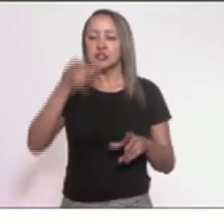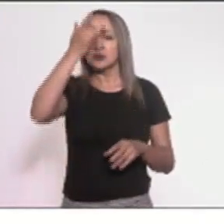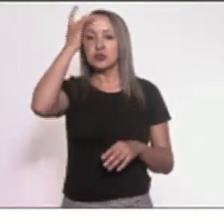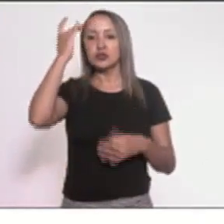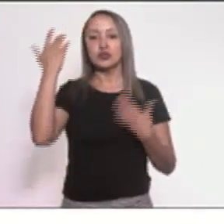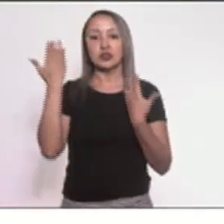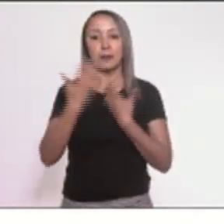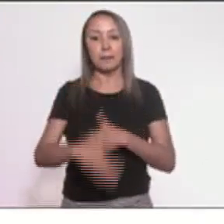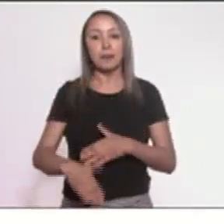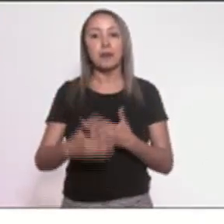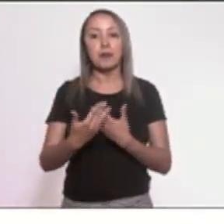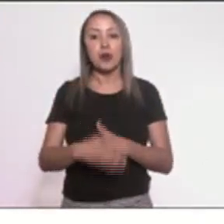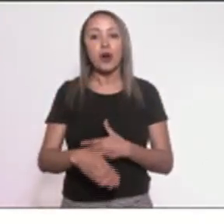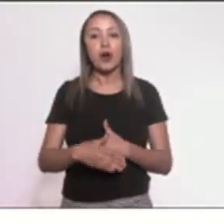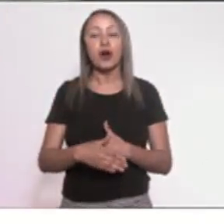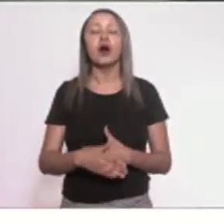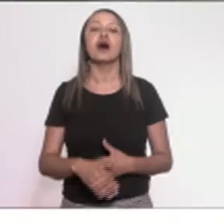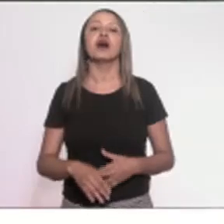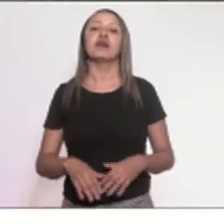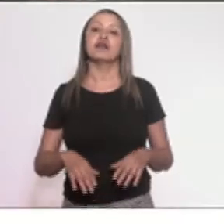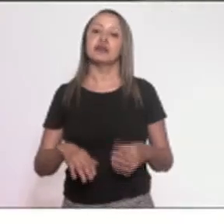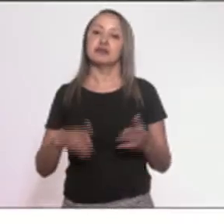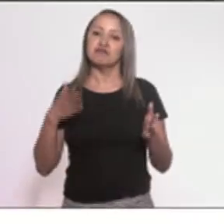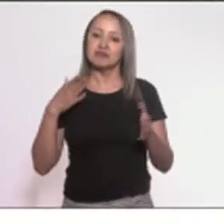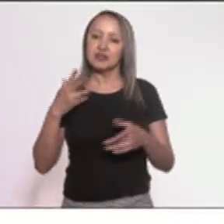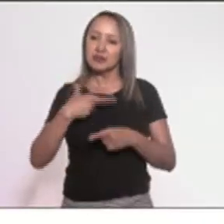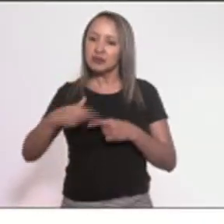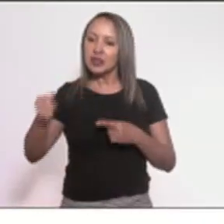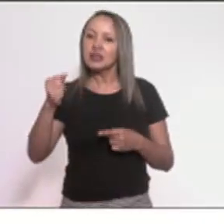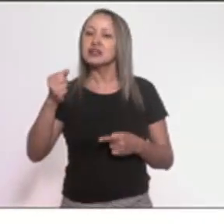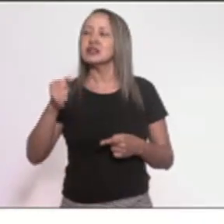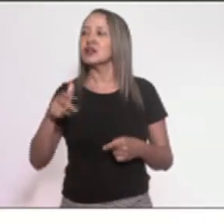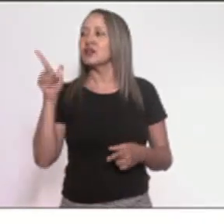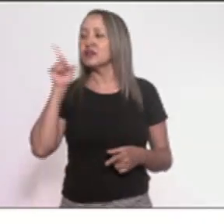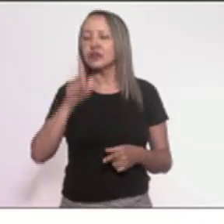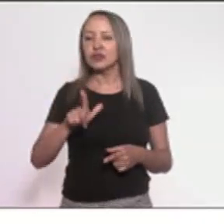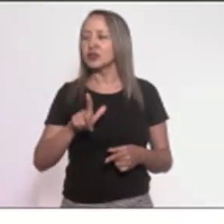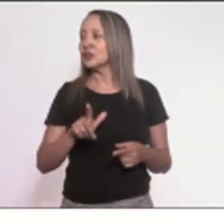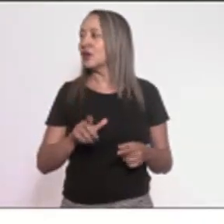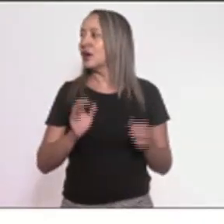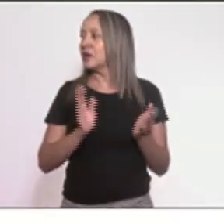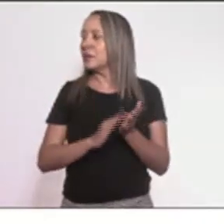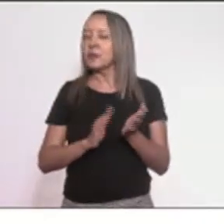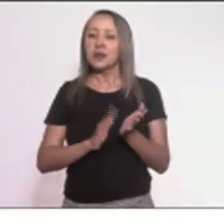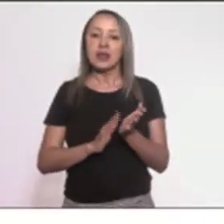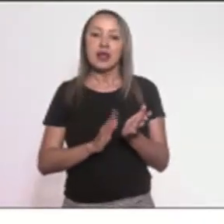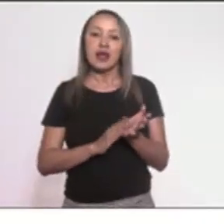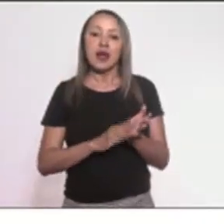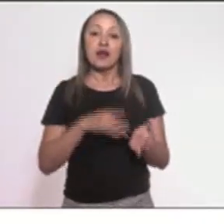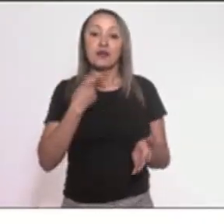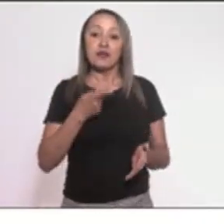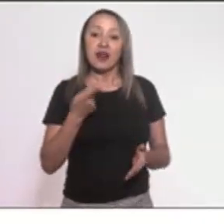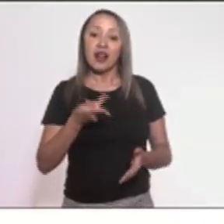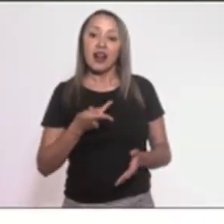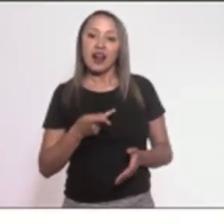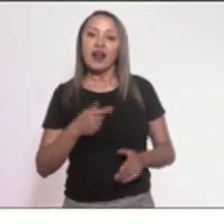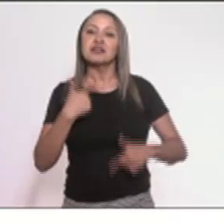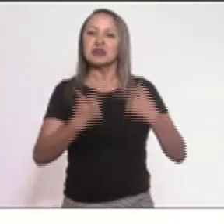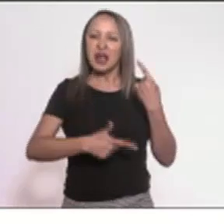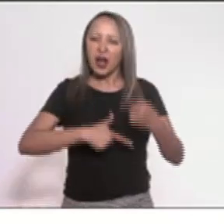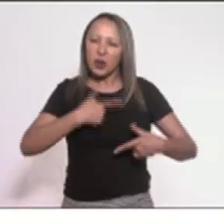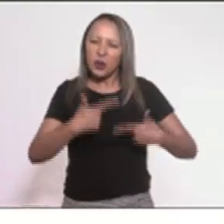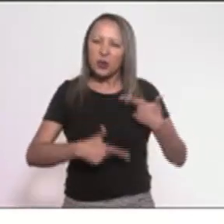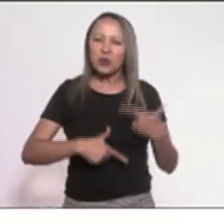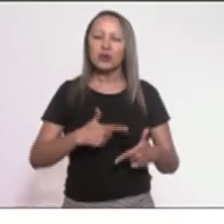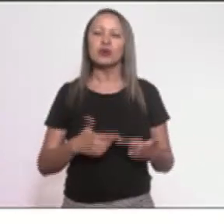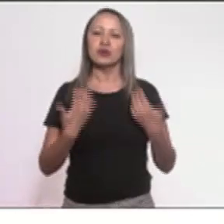2014, exatamente do nosso PEG 346 de 2019. Dizer para vocês que a luta